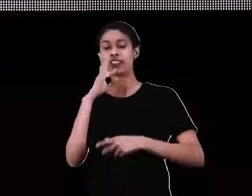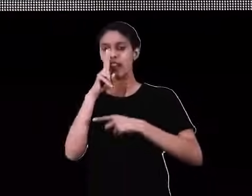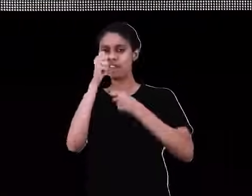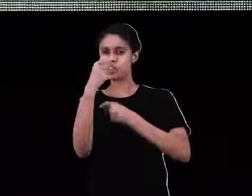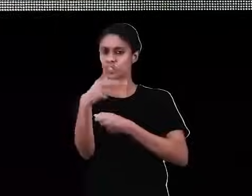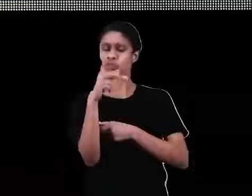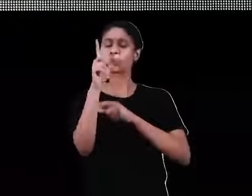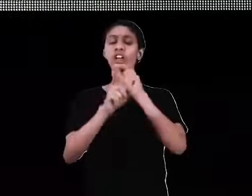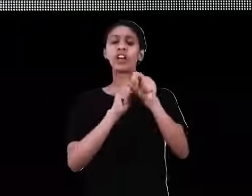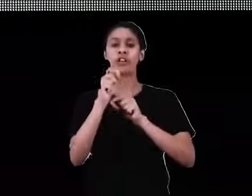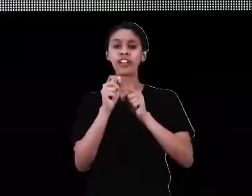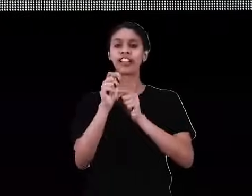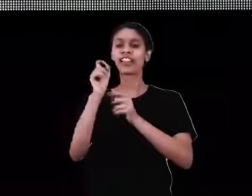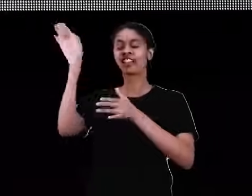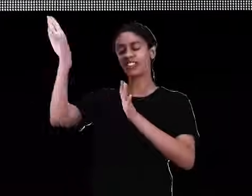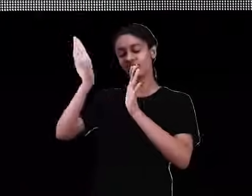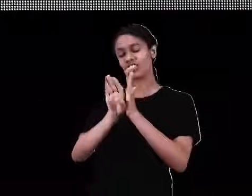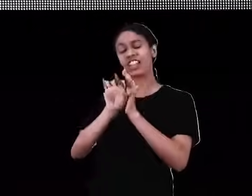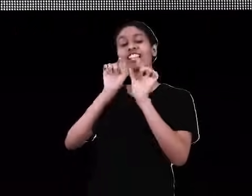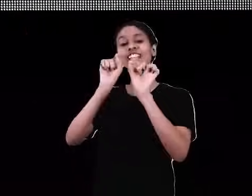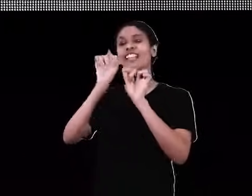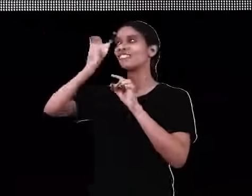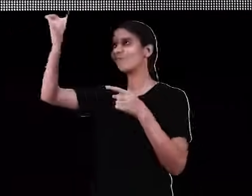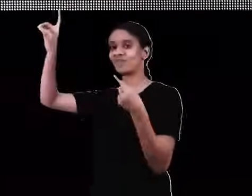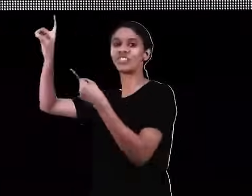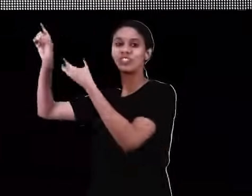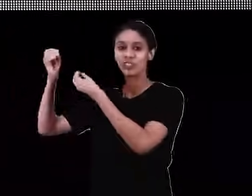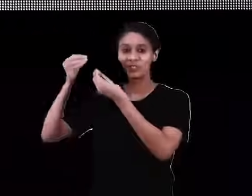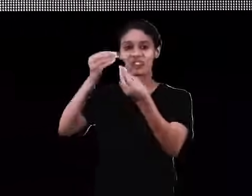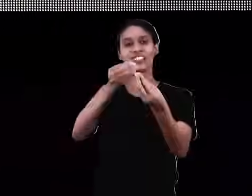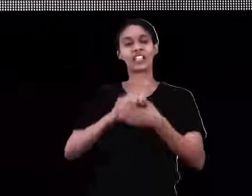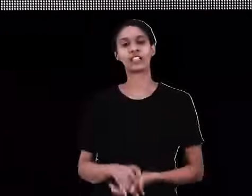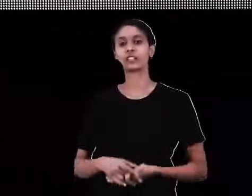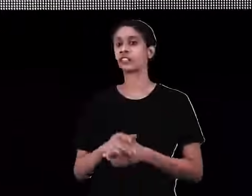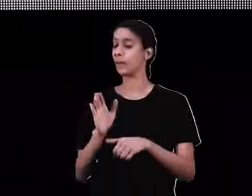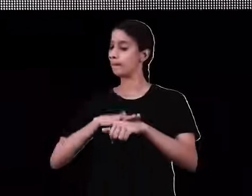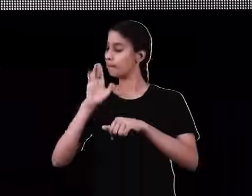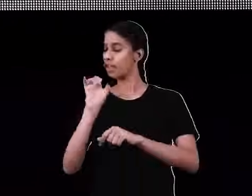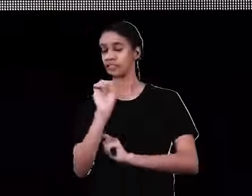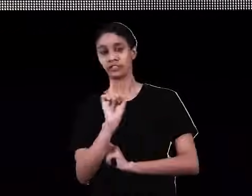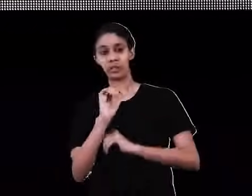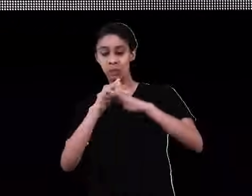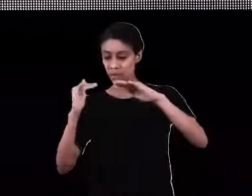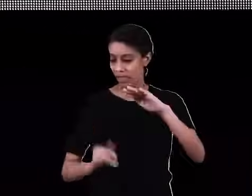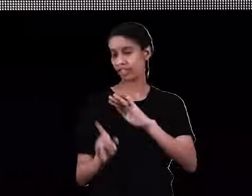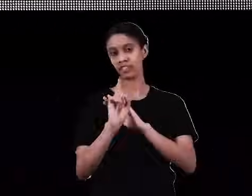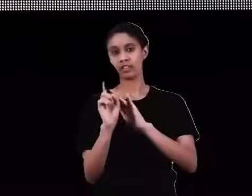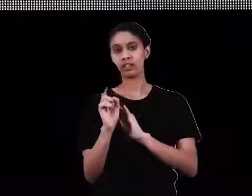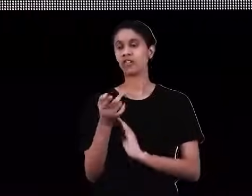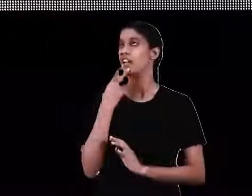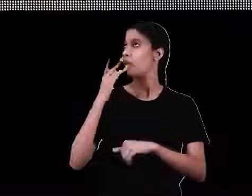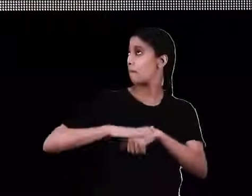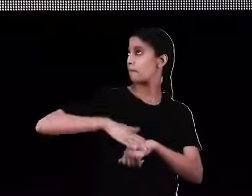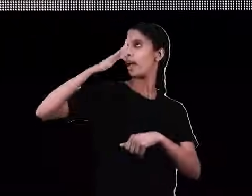Senhor. Não é nem além, nem aquém. É simplesmente entender seu papel de filha. Não é dizer, eu sou o máximo, eu sou melhor. Não, isso